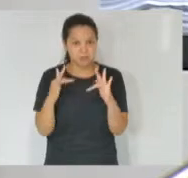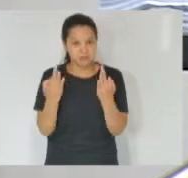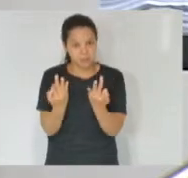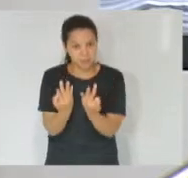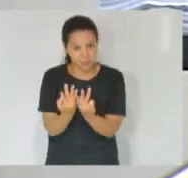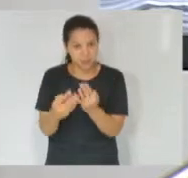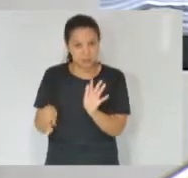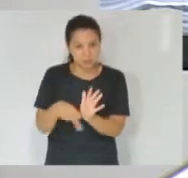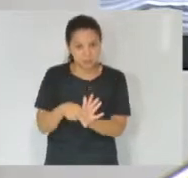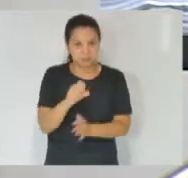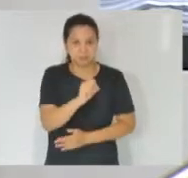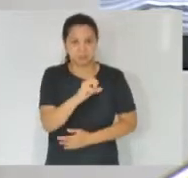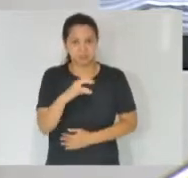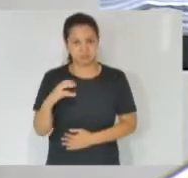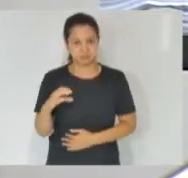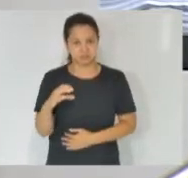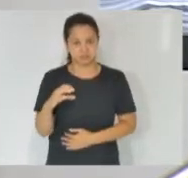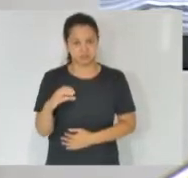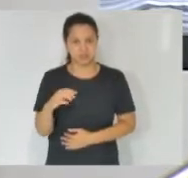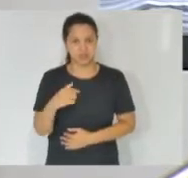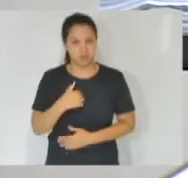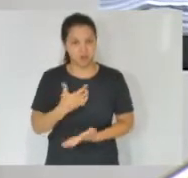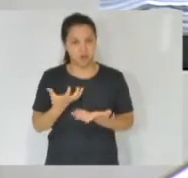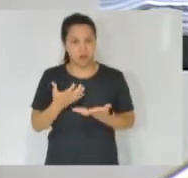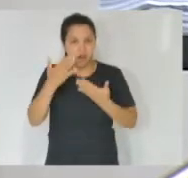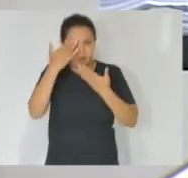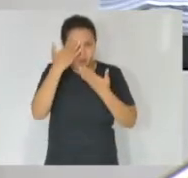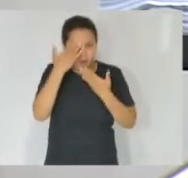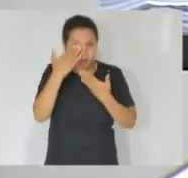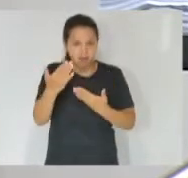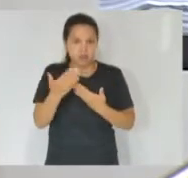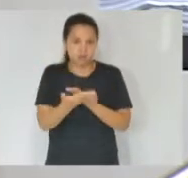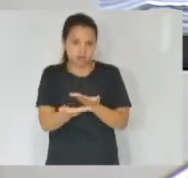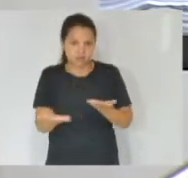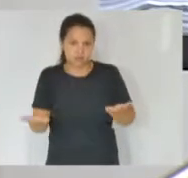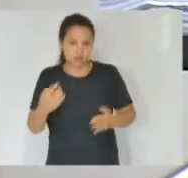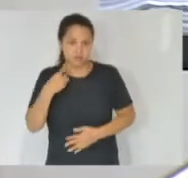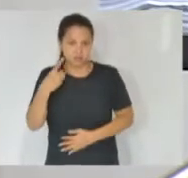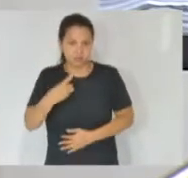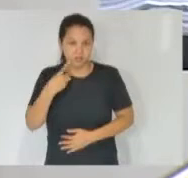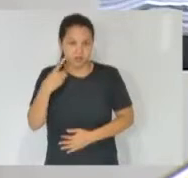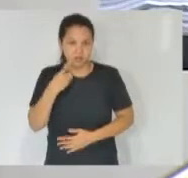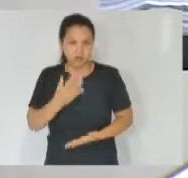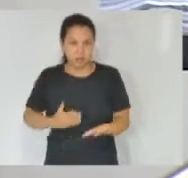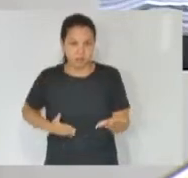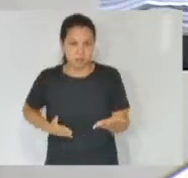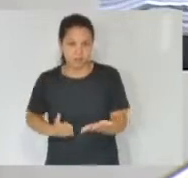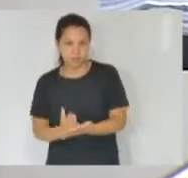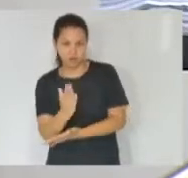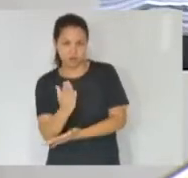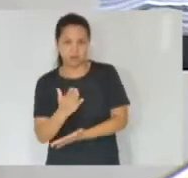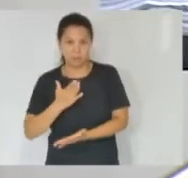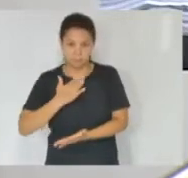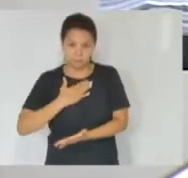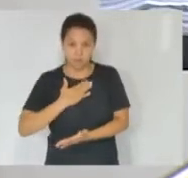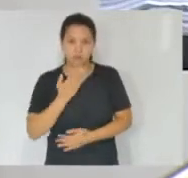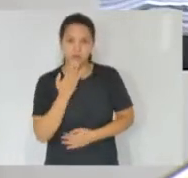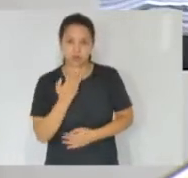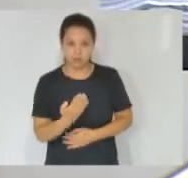catarinenses, e aqui eu gostaria muito de agradecer aos colegas deputados de terem aprovado o meu